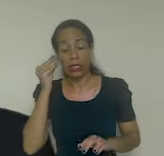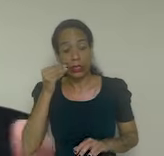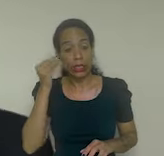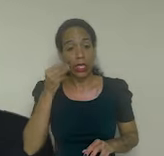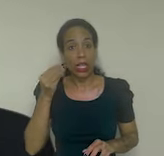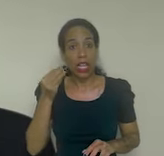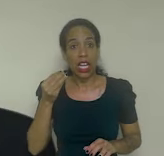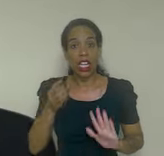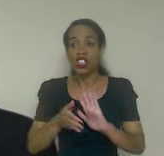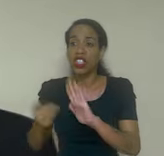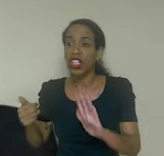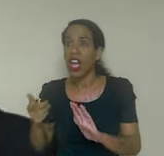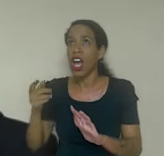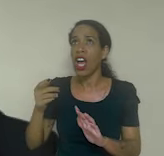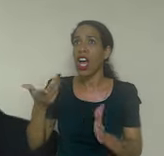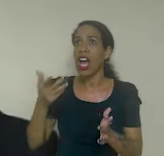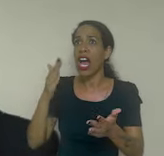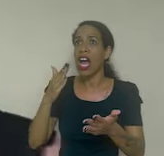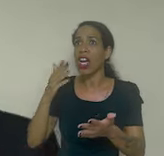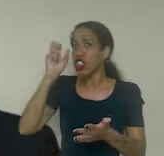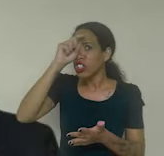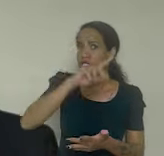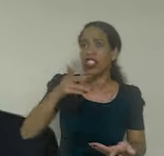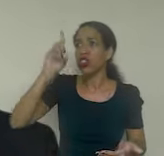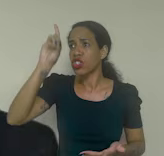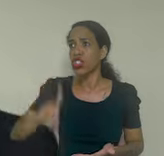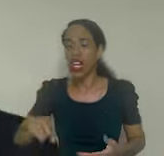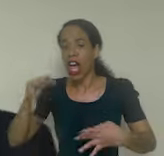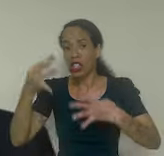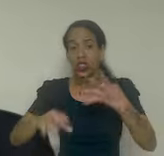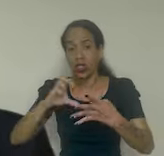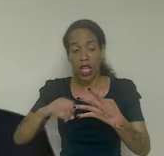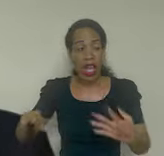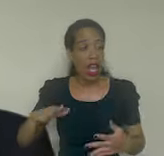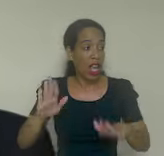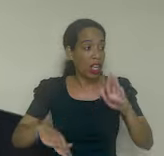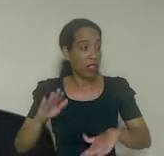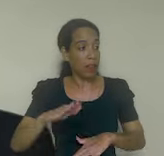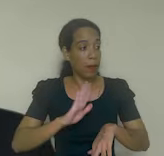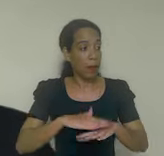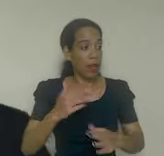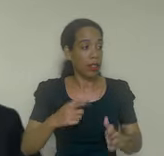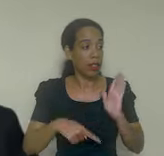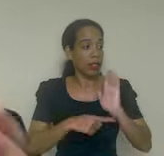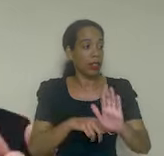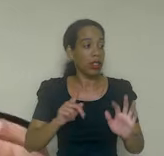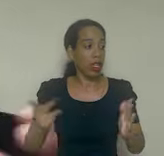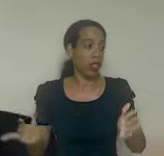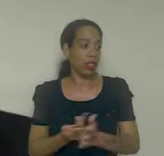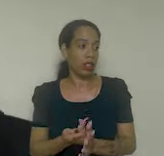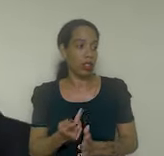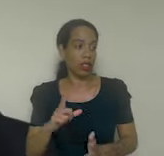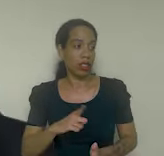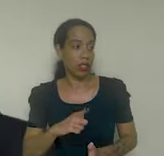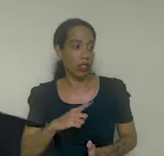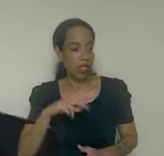tentar descomplicar o direito e, de fato, às vezes a jurisprudência ela atrapalha mais do que ajuda. Então, existe alguma situação, algum